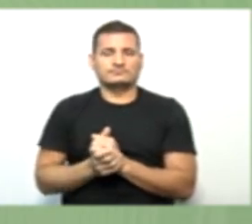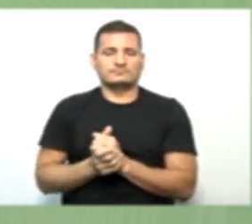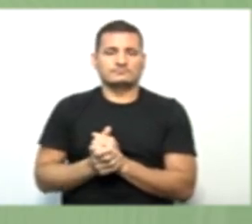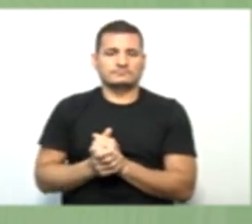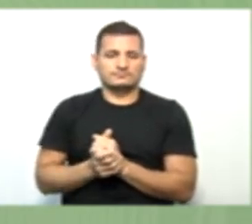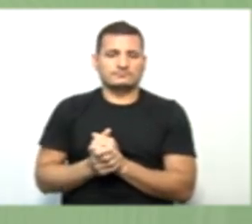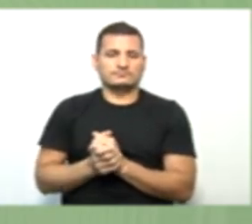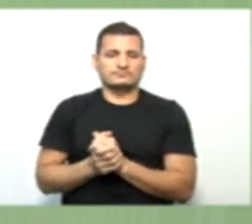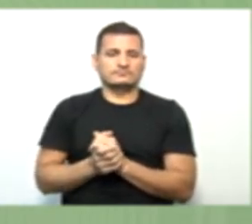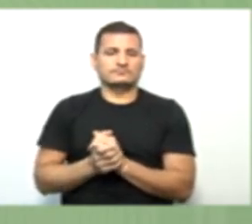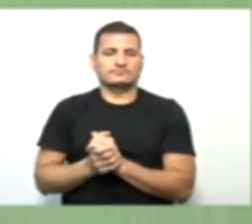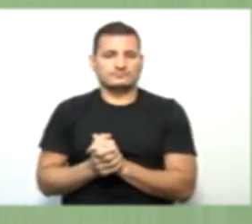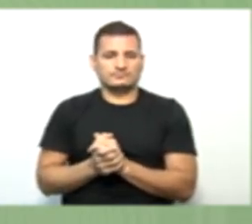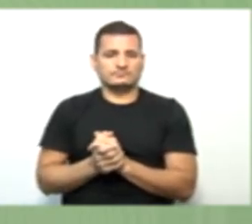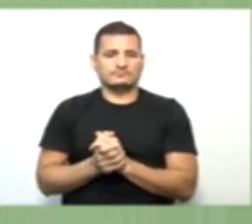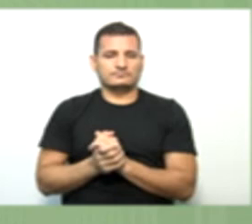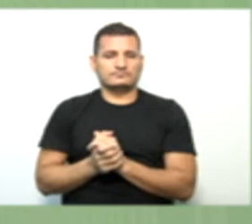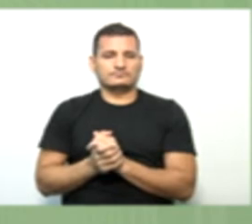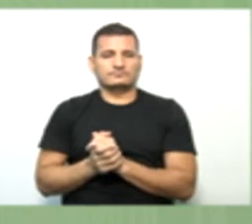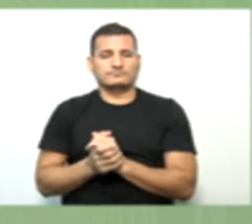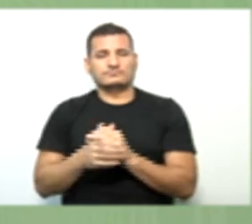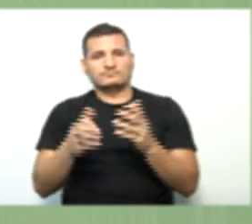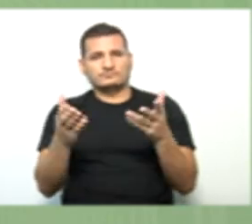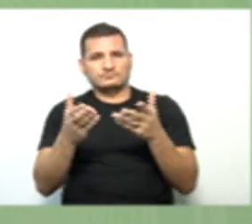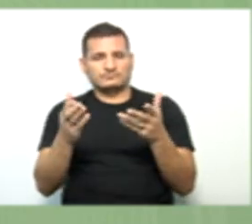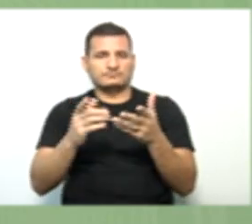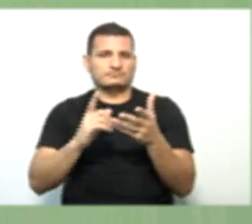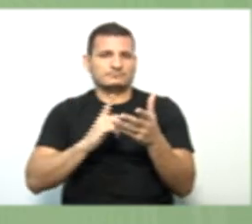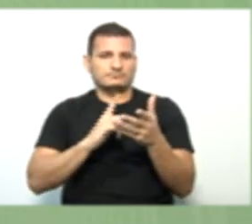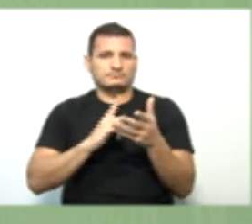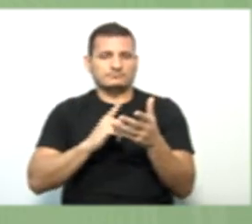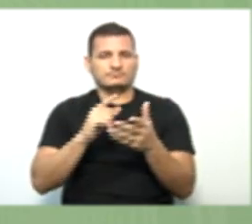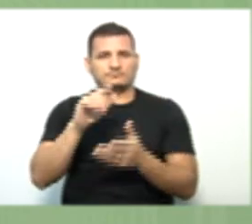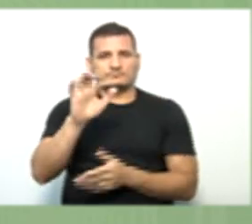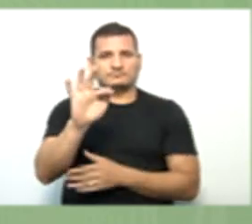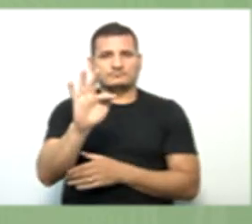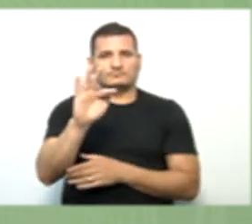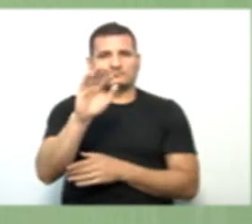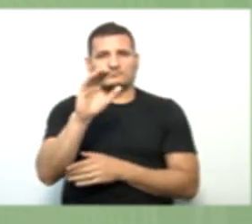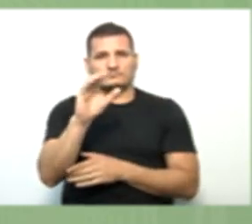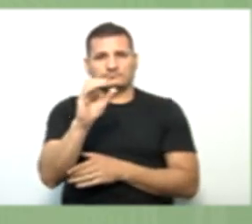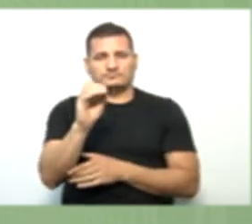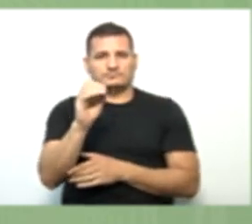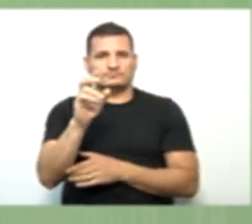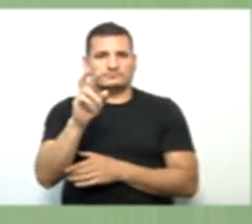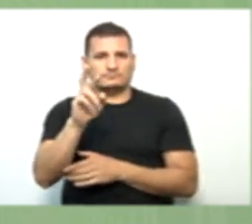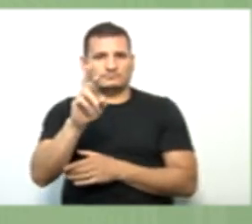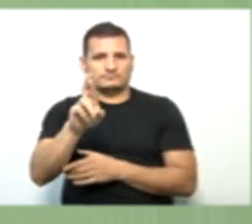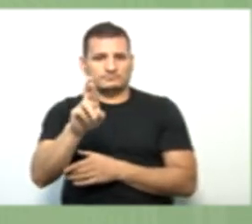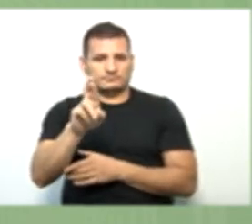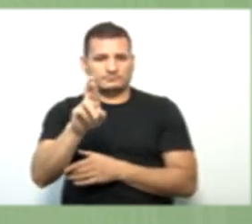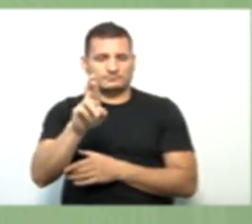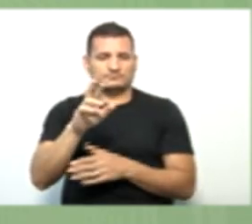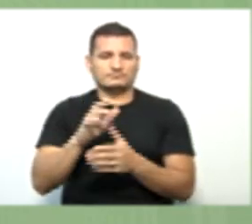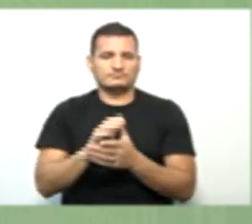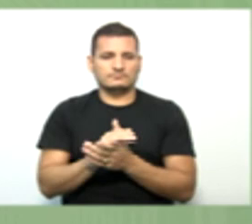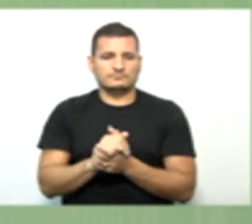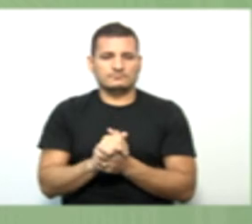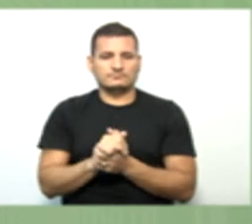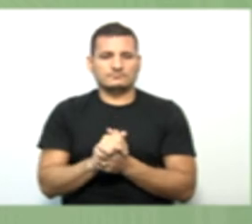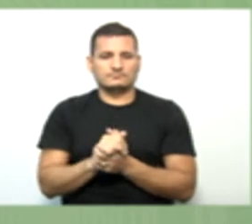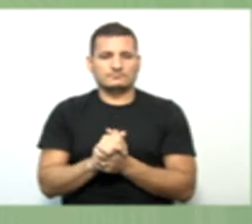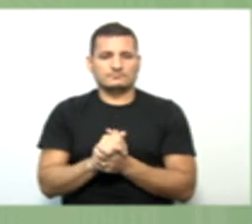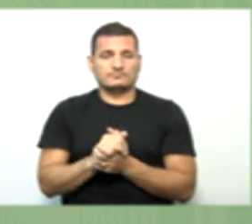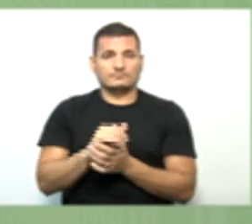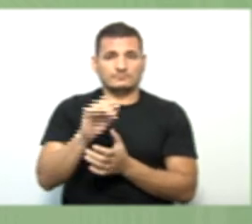Bom, aí nós temos a estrutura de controle de repetição implementada através do comando for. O comando for